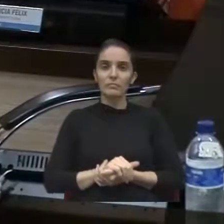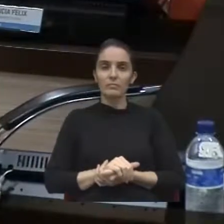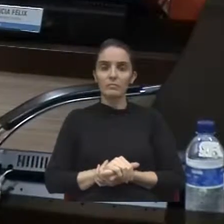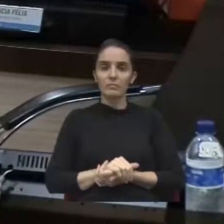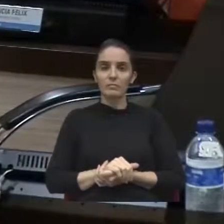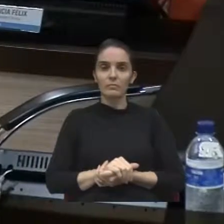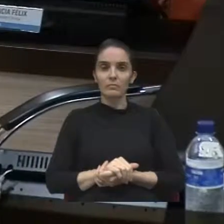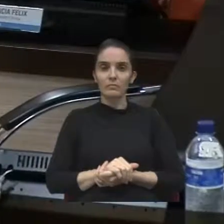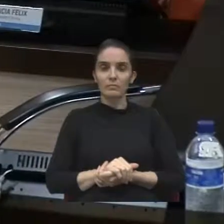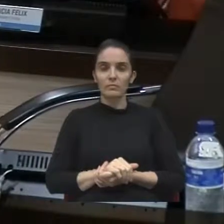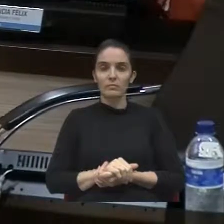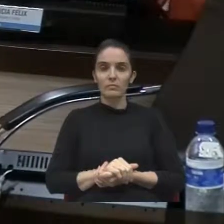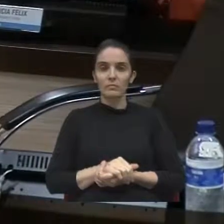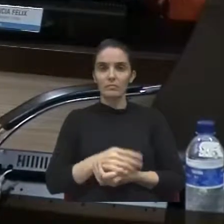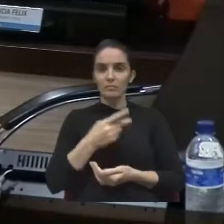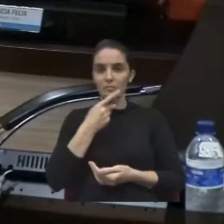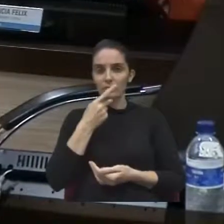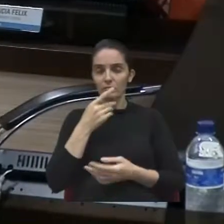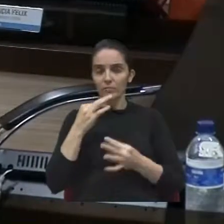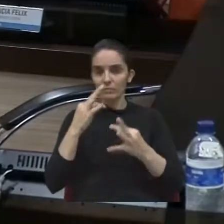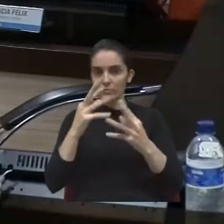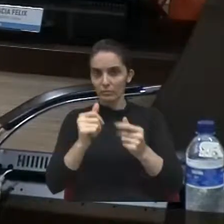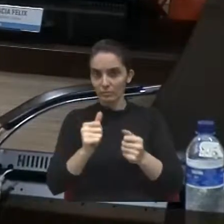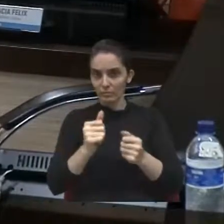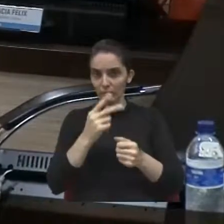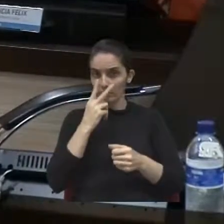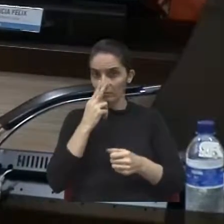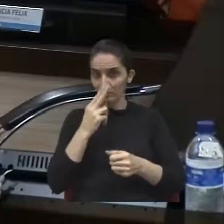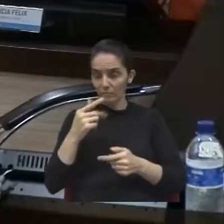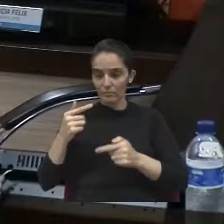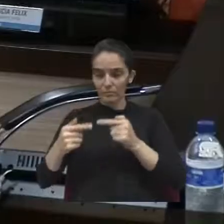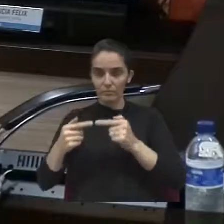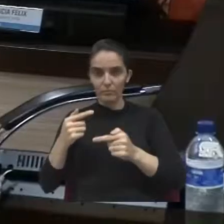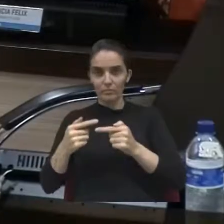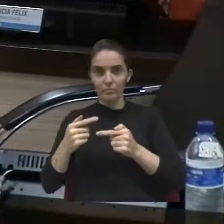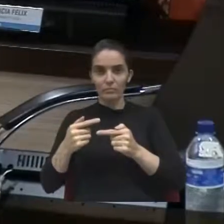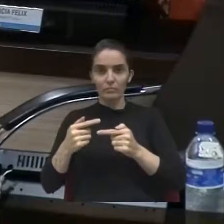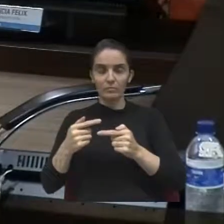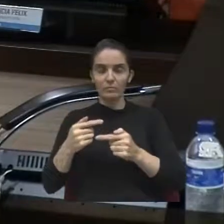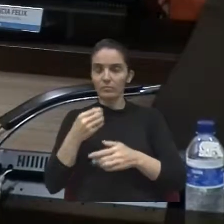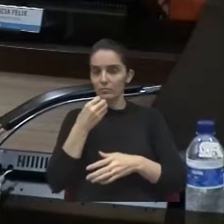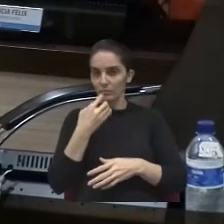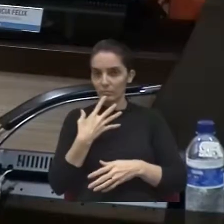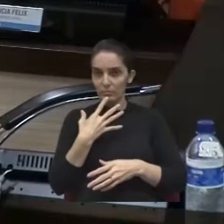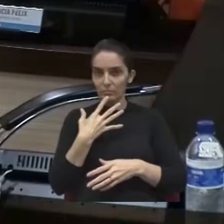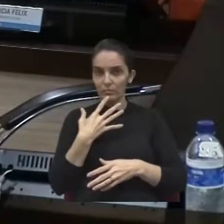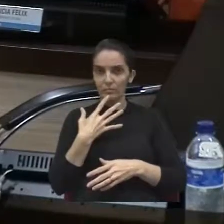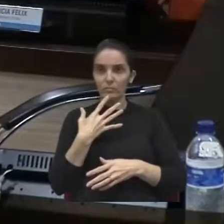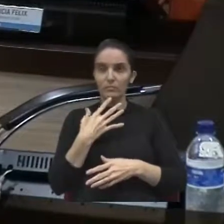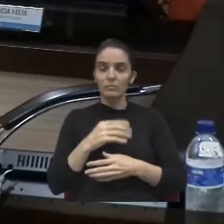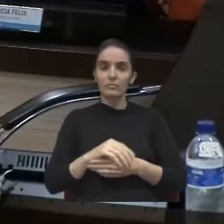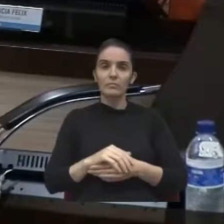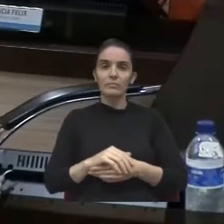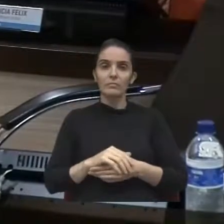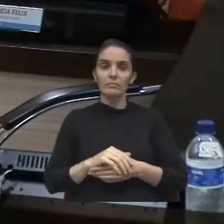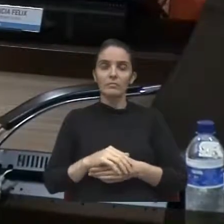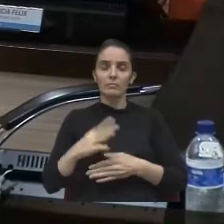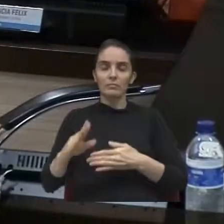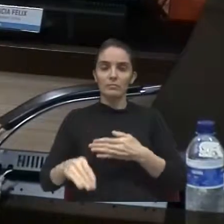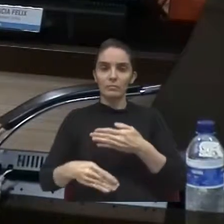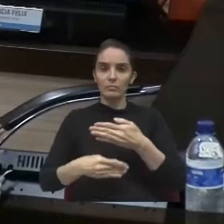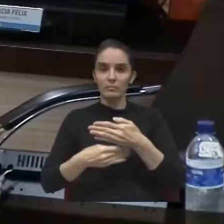reitero todas as palavras. Acho que uma política propositiva, quando ela vem no sentido de agregar e